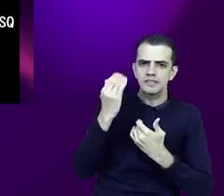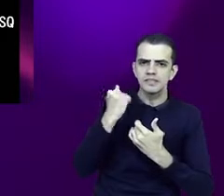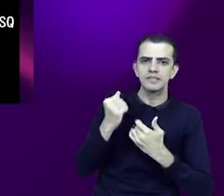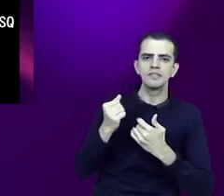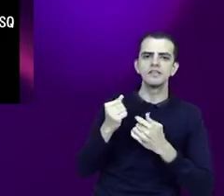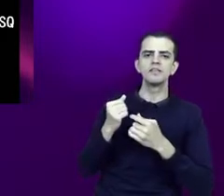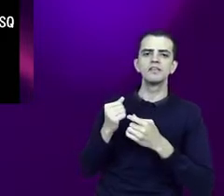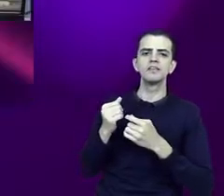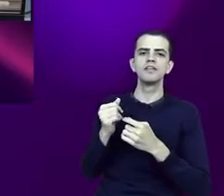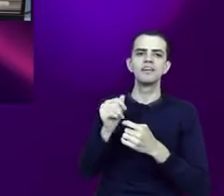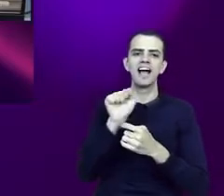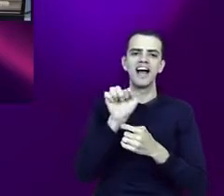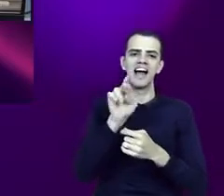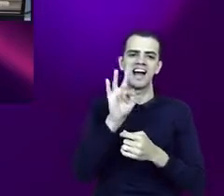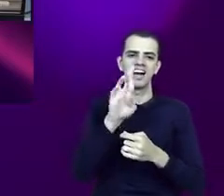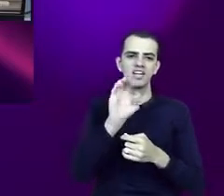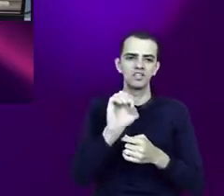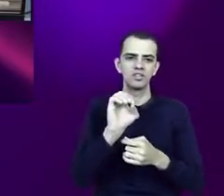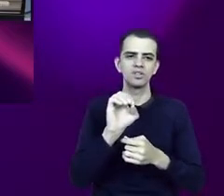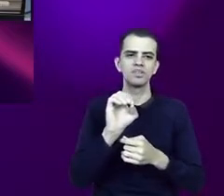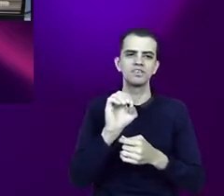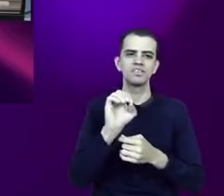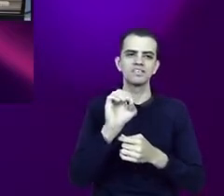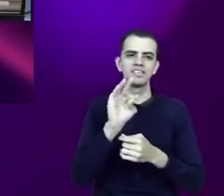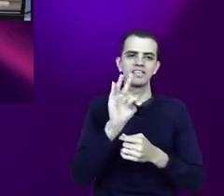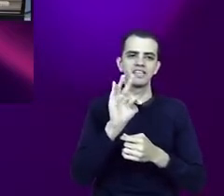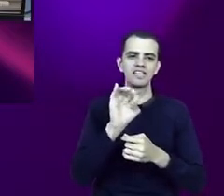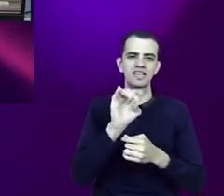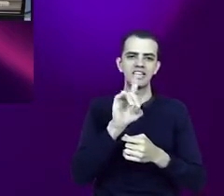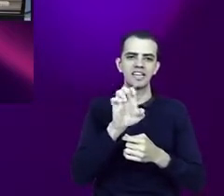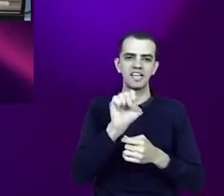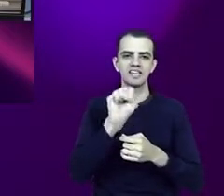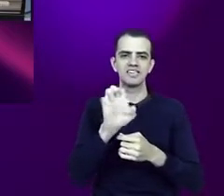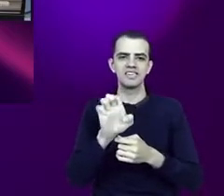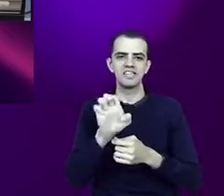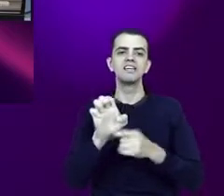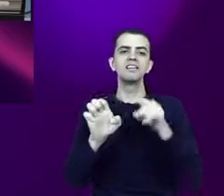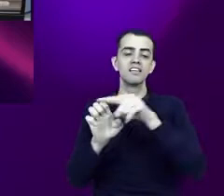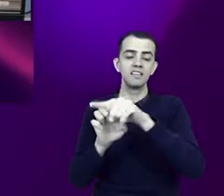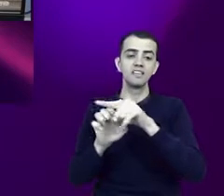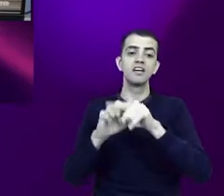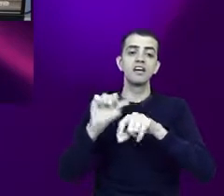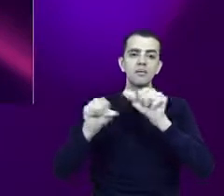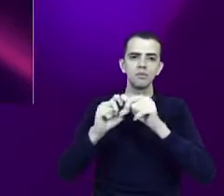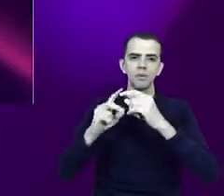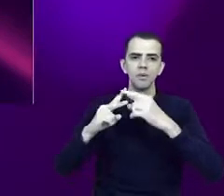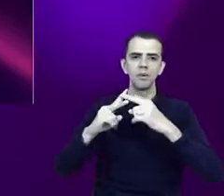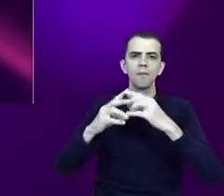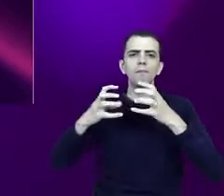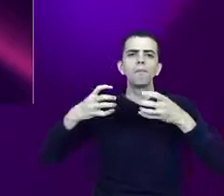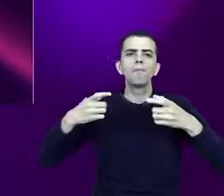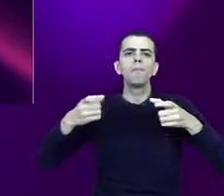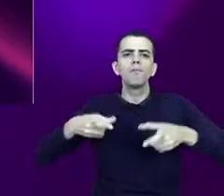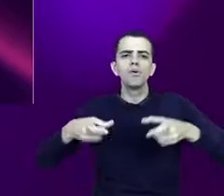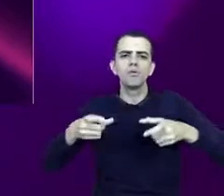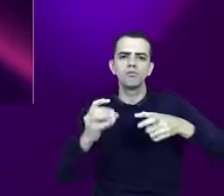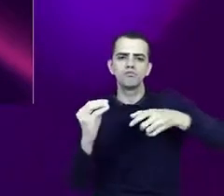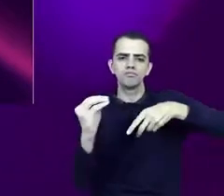de artrodese lombosacra, para que a gente obtenha a melhor posição do